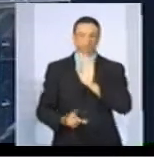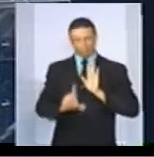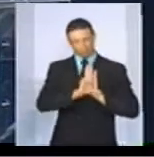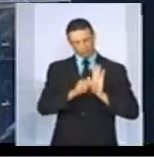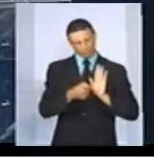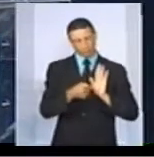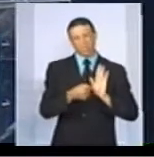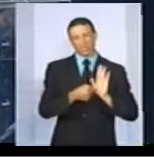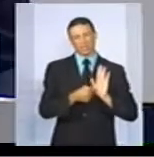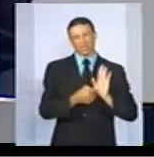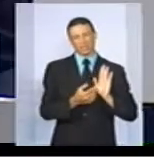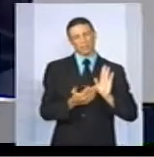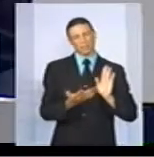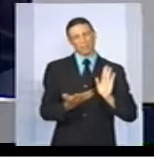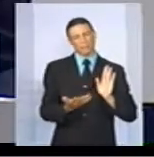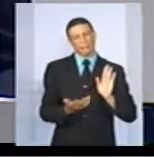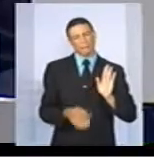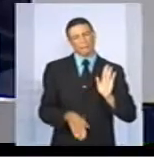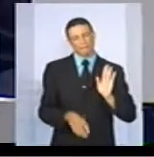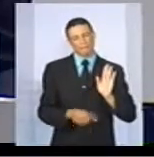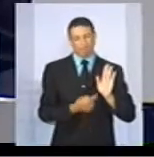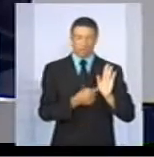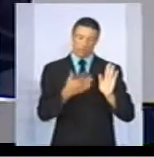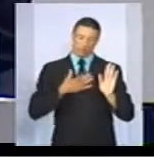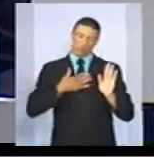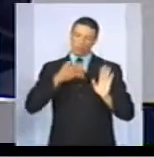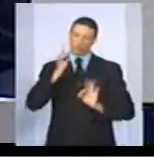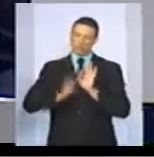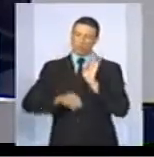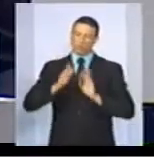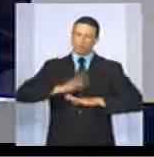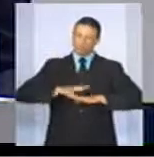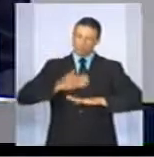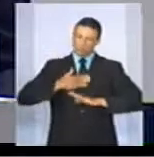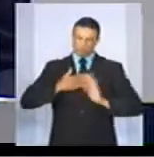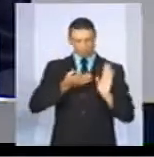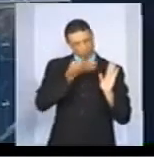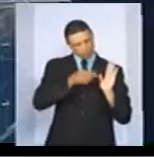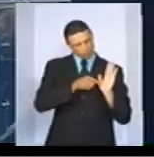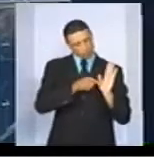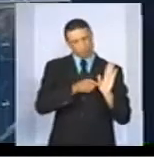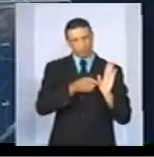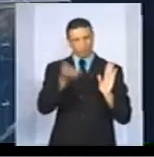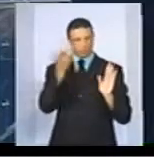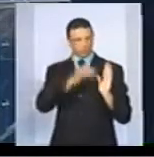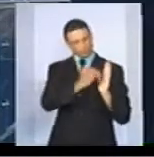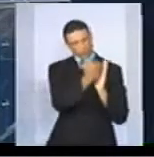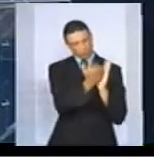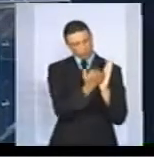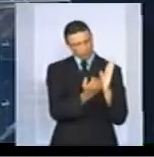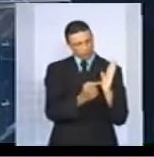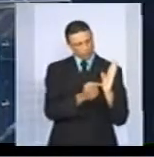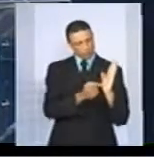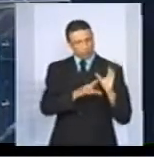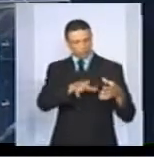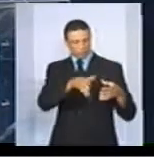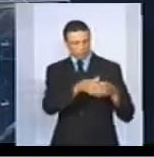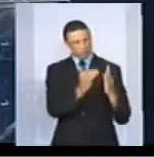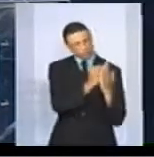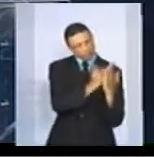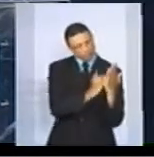lei que a julgar pelos inscritos Na audiência pública traz do seu